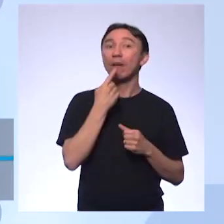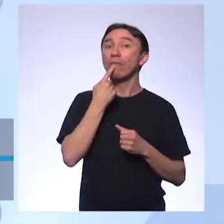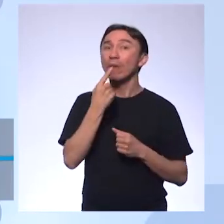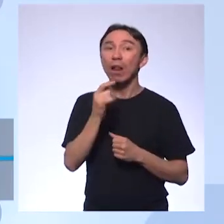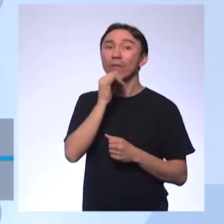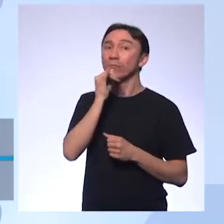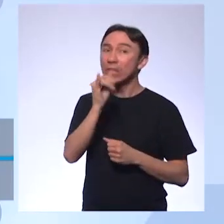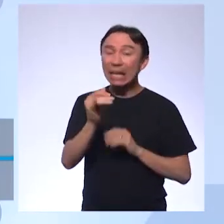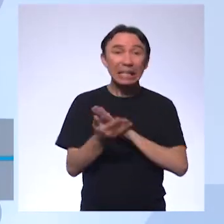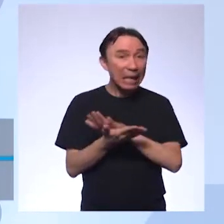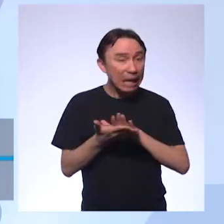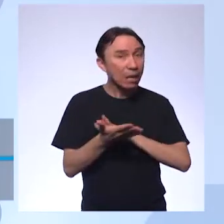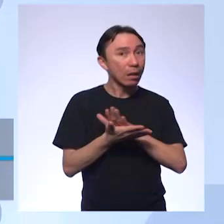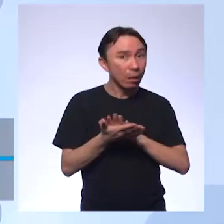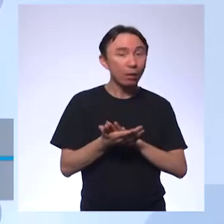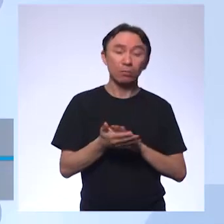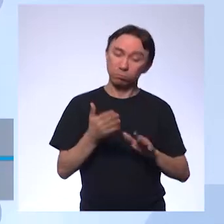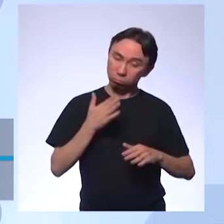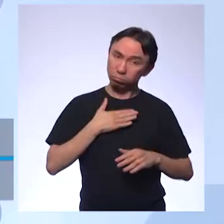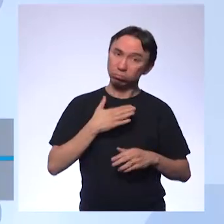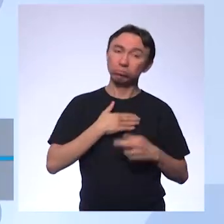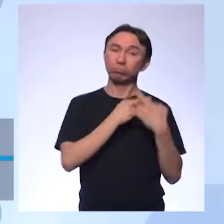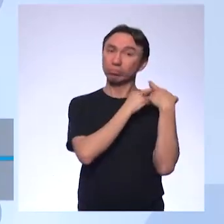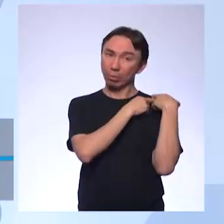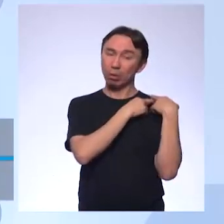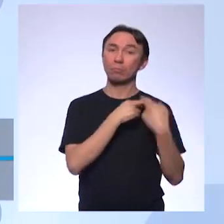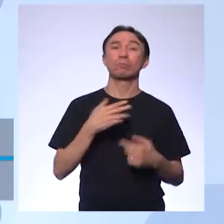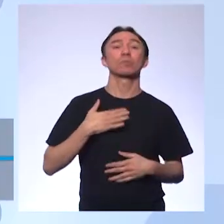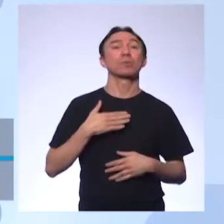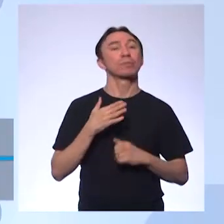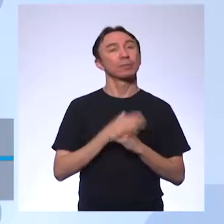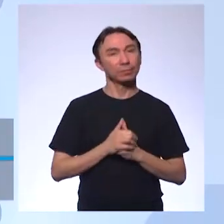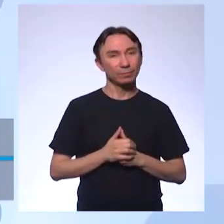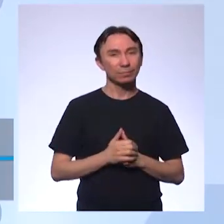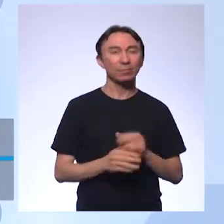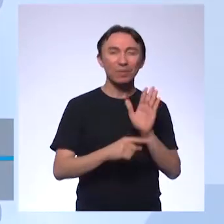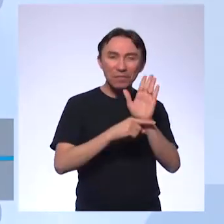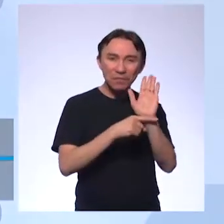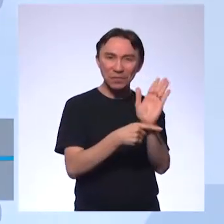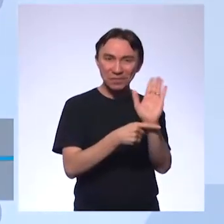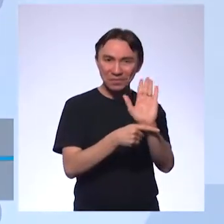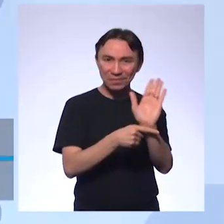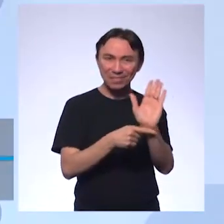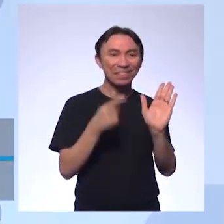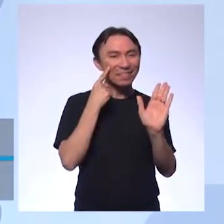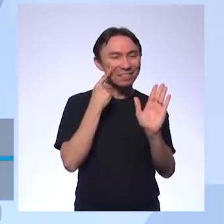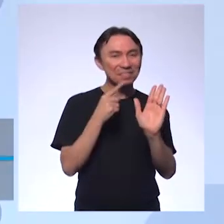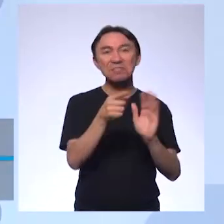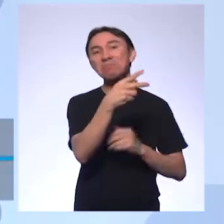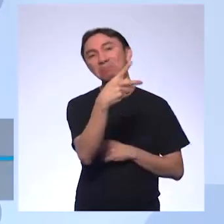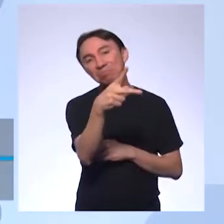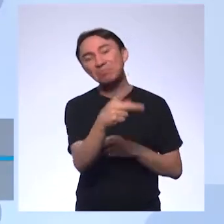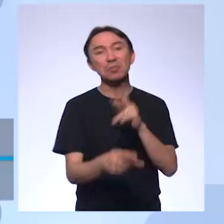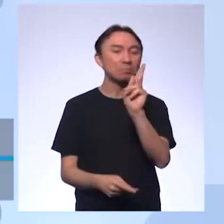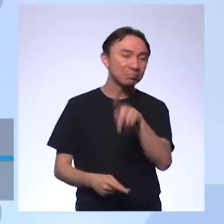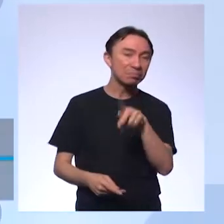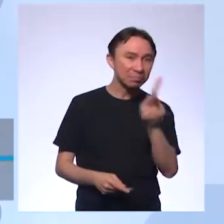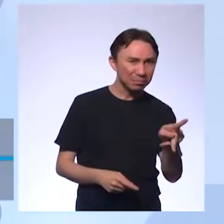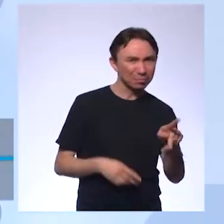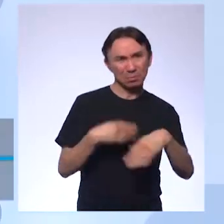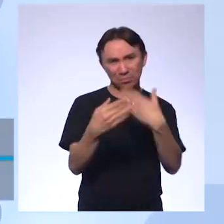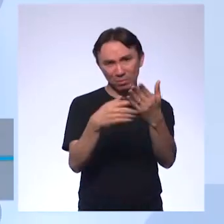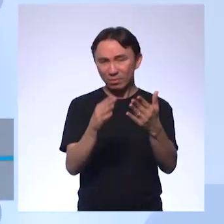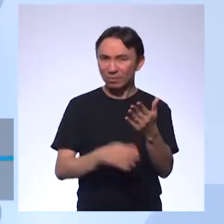o vídeo para que vocês, professores e professoras, depois façam uma roda de conversa, seja ela física